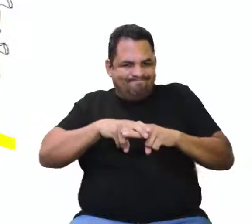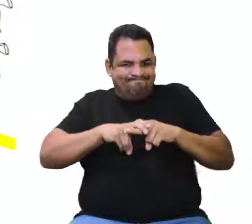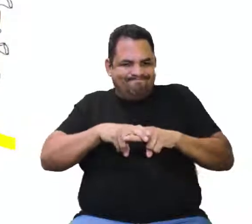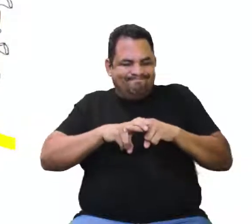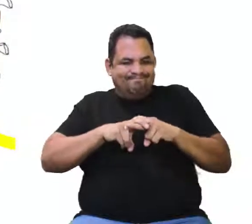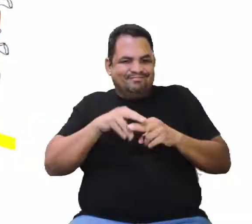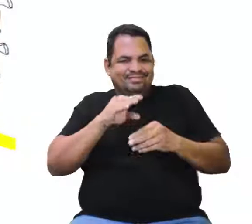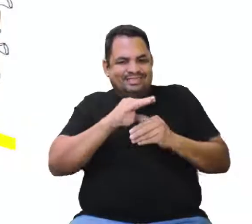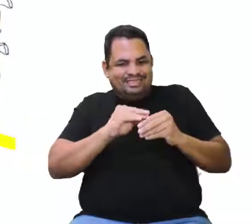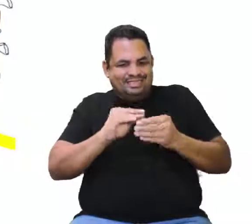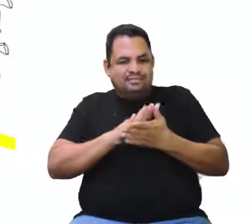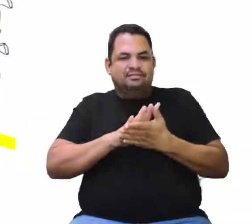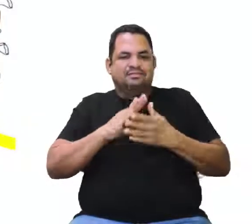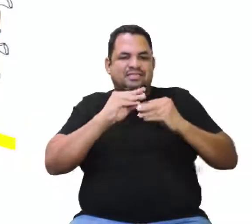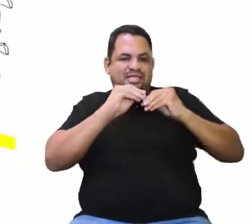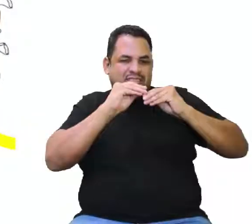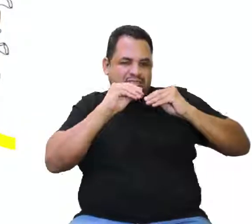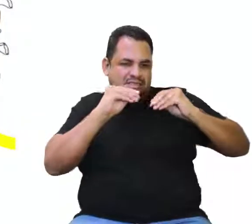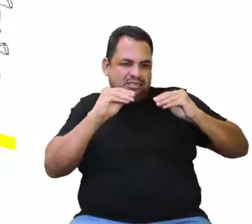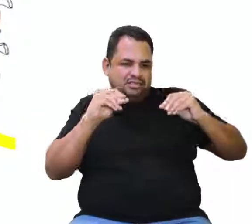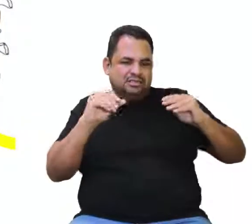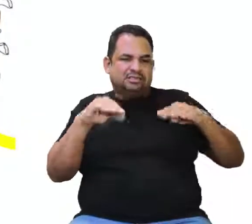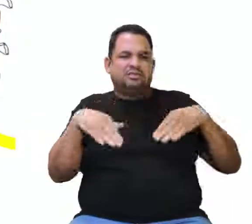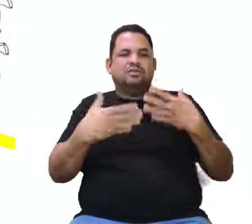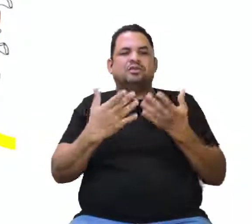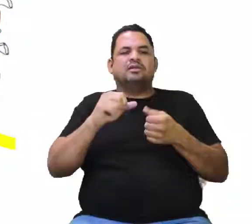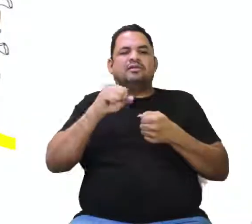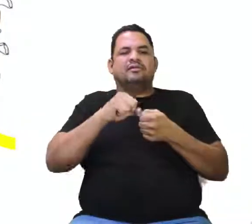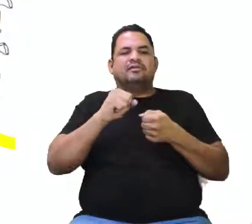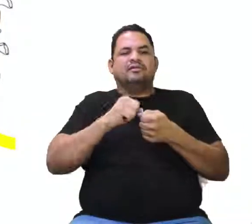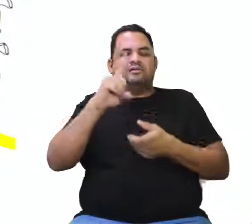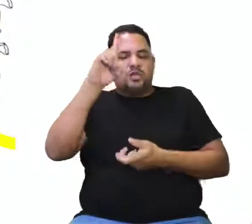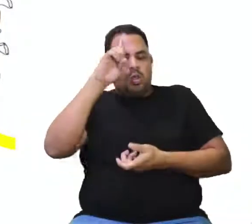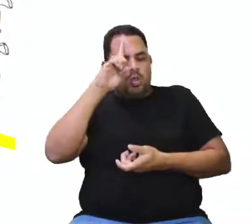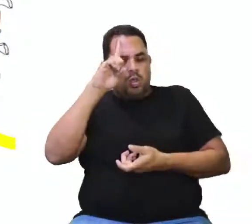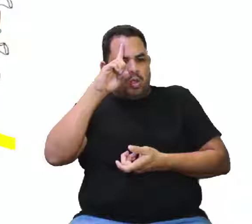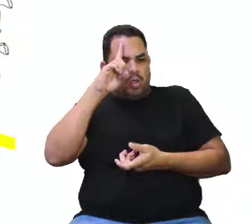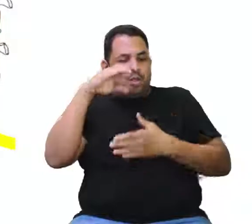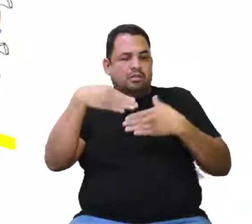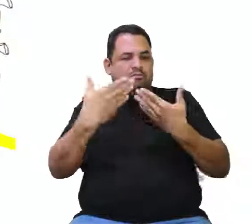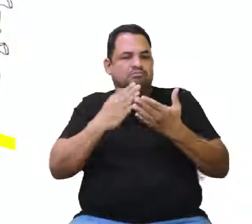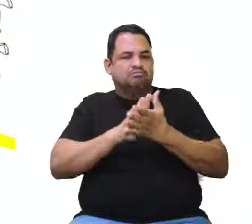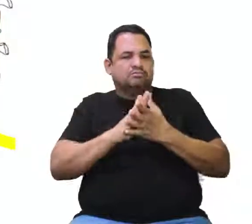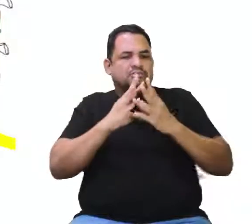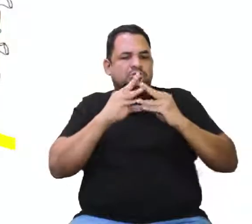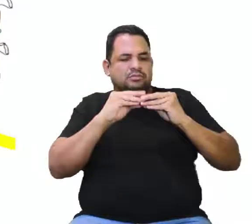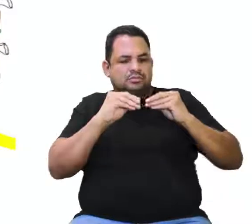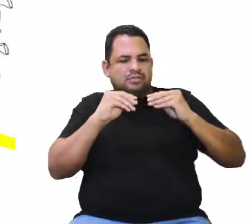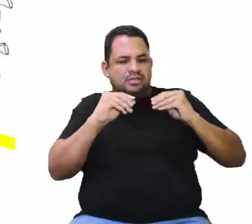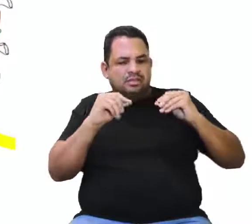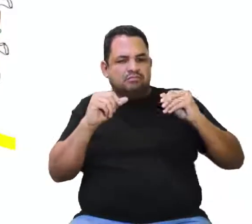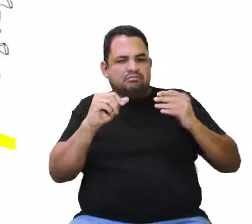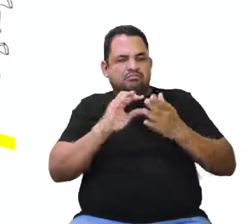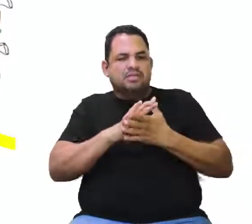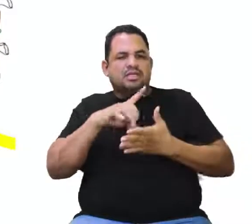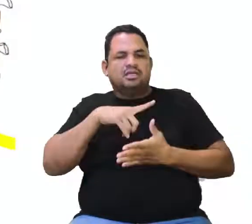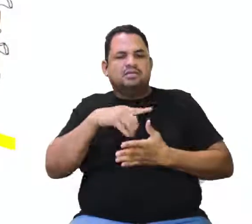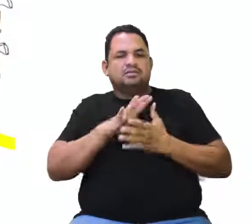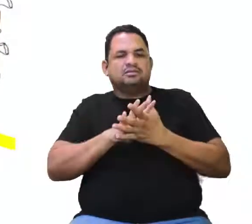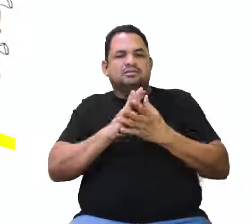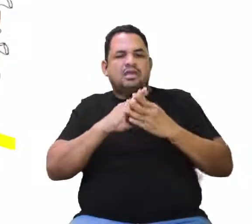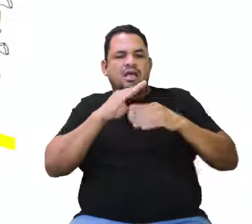está desgastando esse disco. À medida que ele faz isso diariamente, isso vai comprometer, isso vai gerar